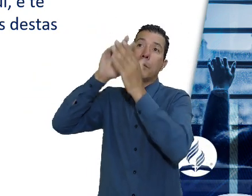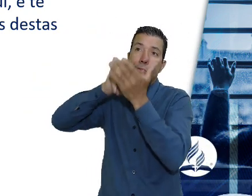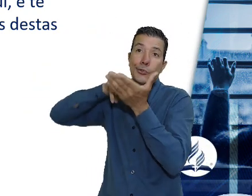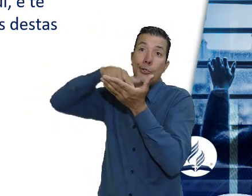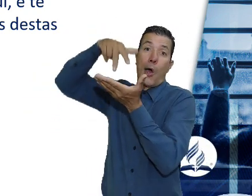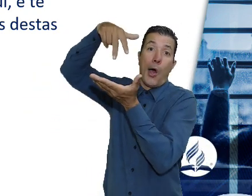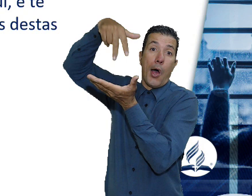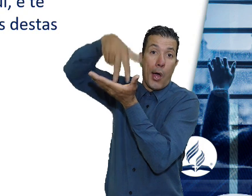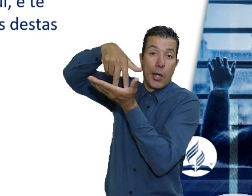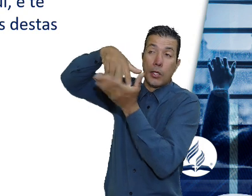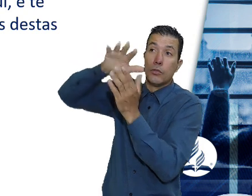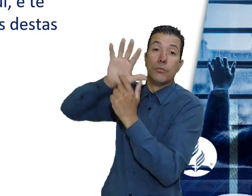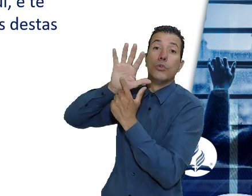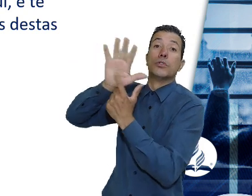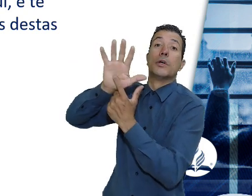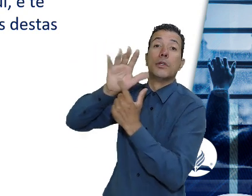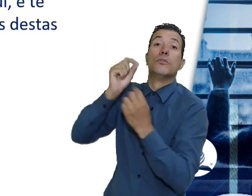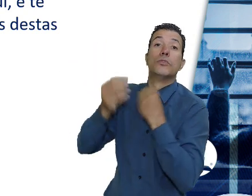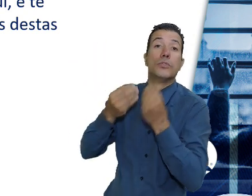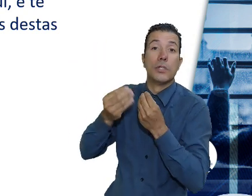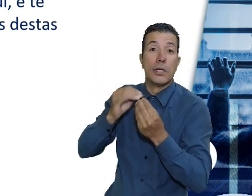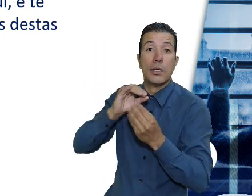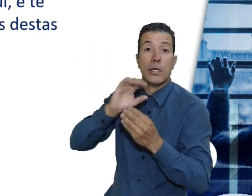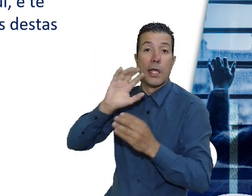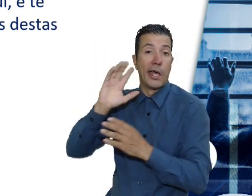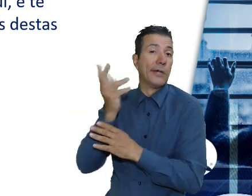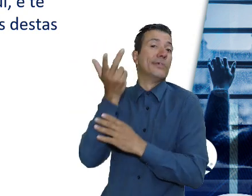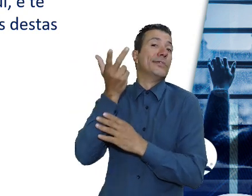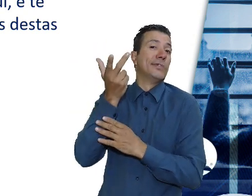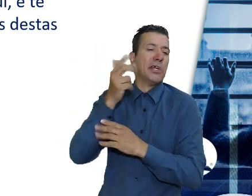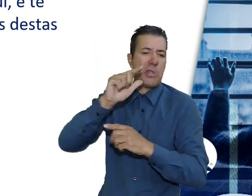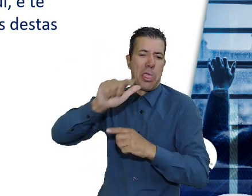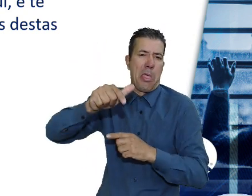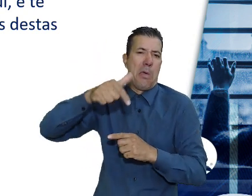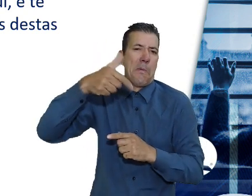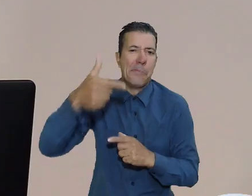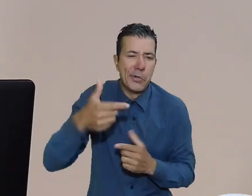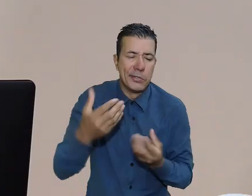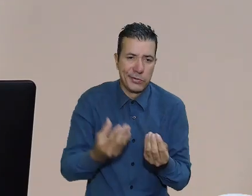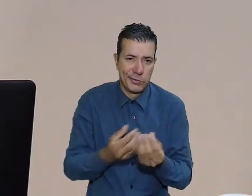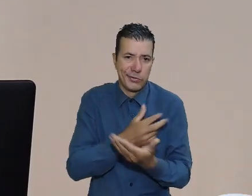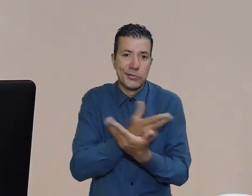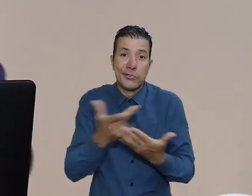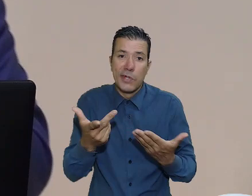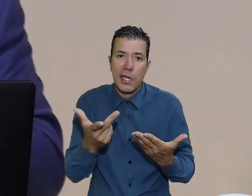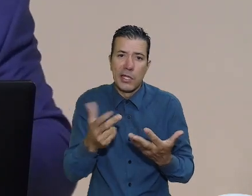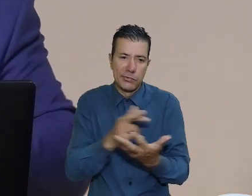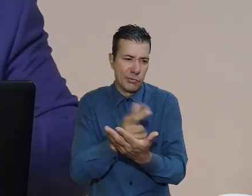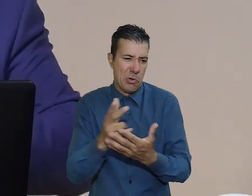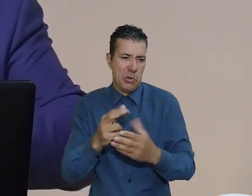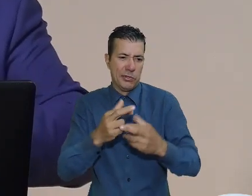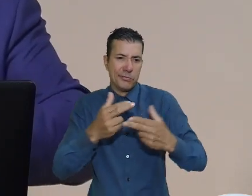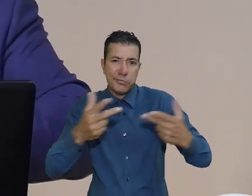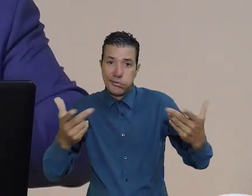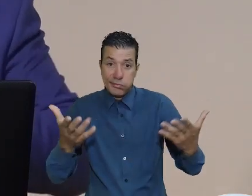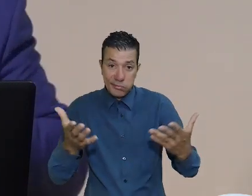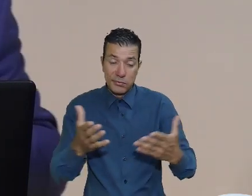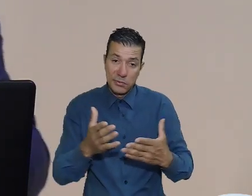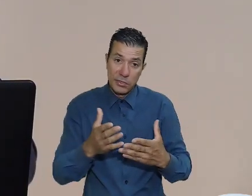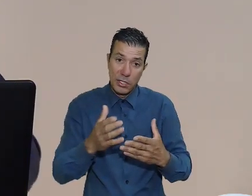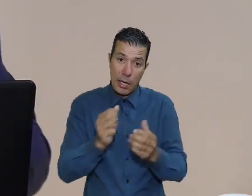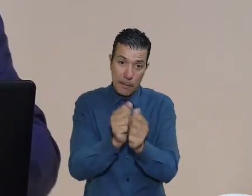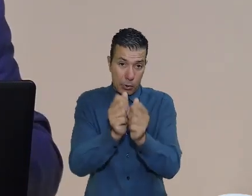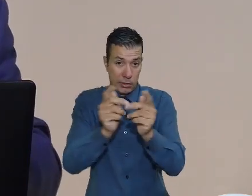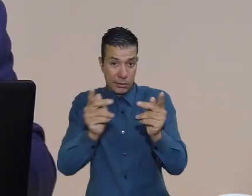aqui, e te mostrarei o que deve acontecer depois dessas coisas. Nós sabemos que o livro do Apocalipse, ele está